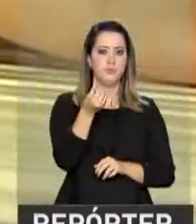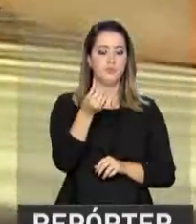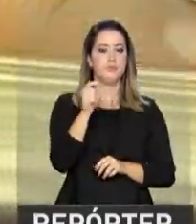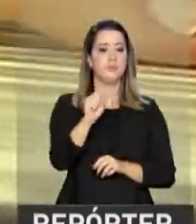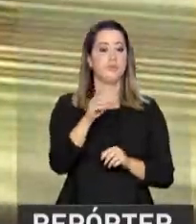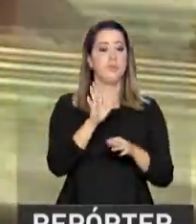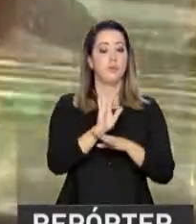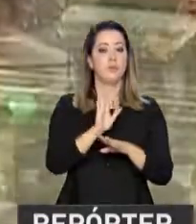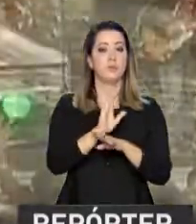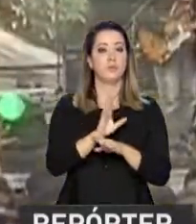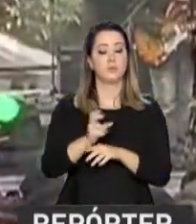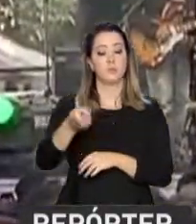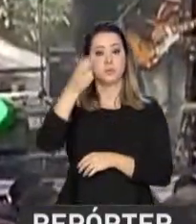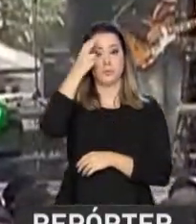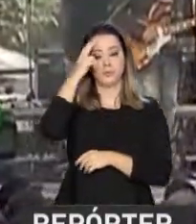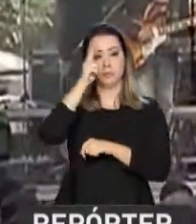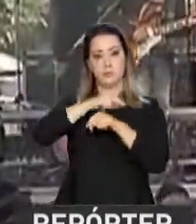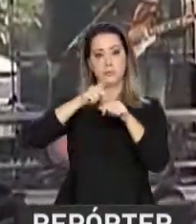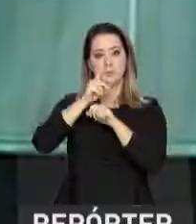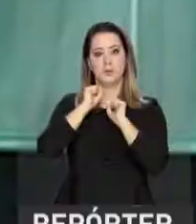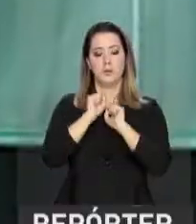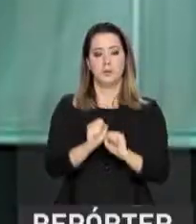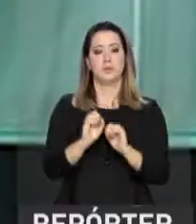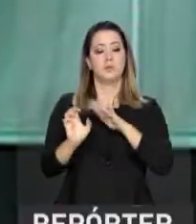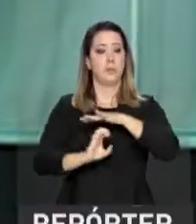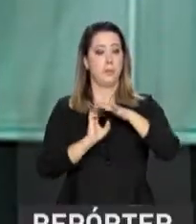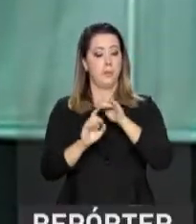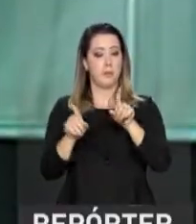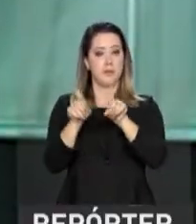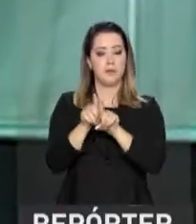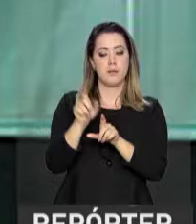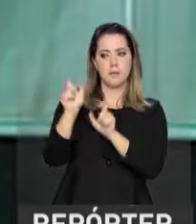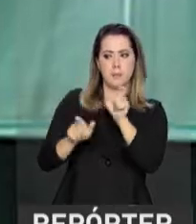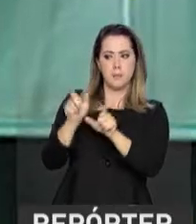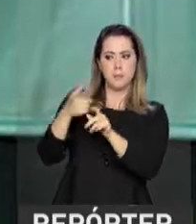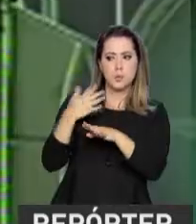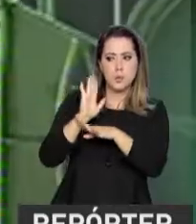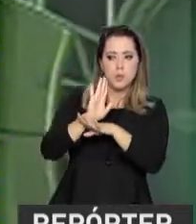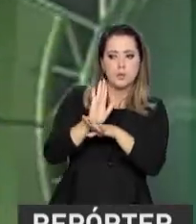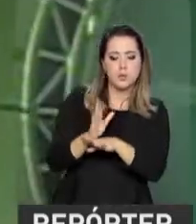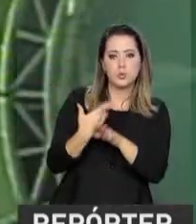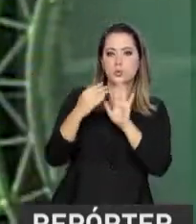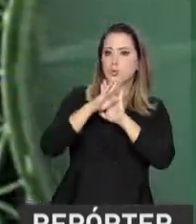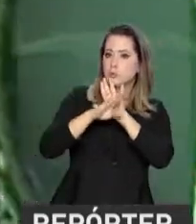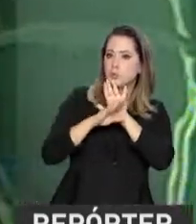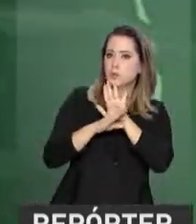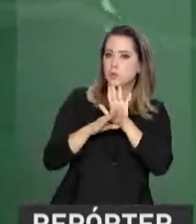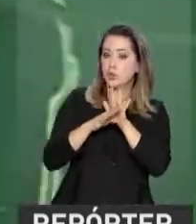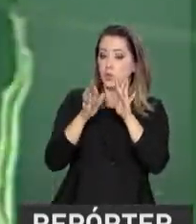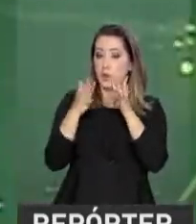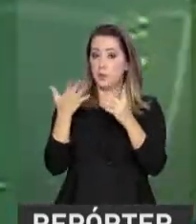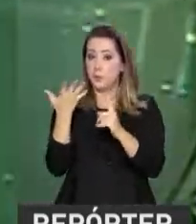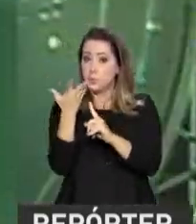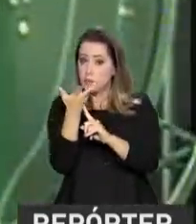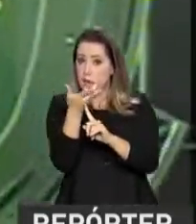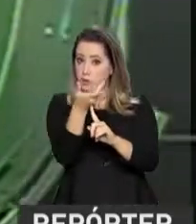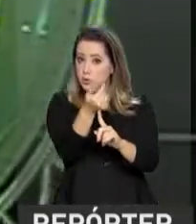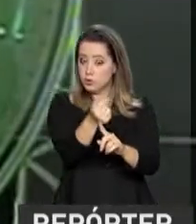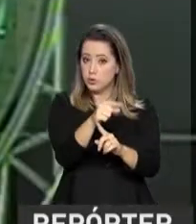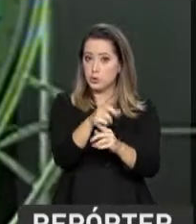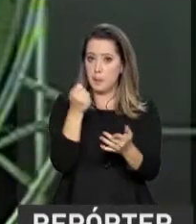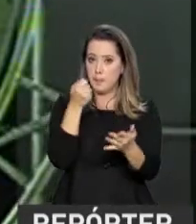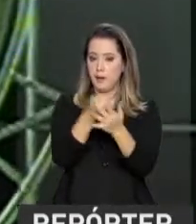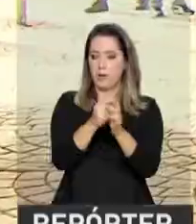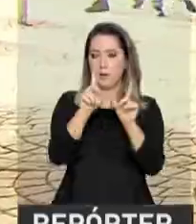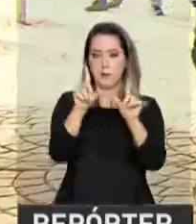no país permite que pessoas físicas e empresas invistam em projetos artísticos e em troca pagarem menos imposto